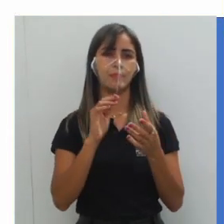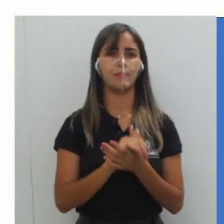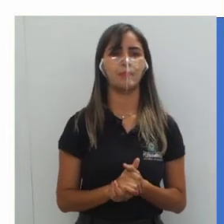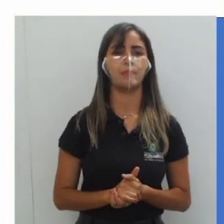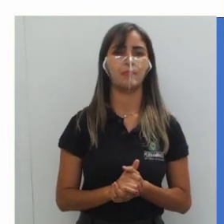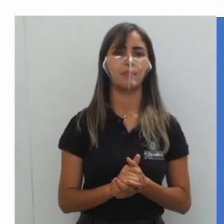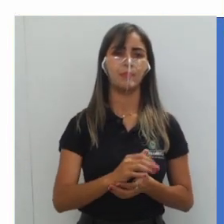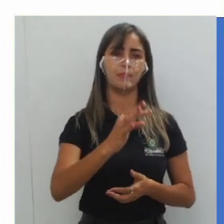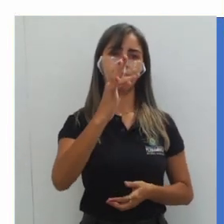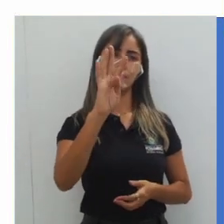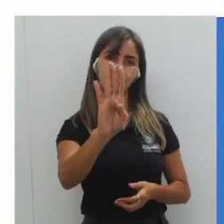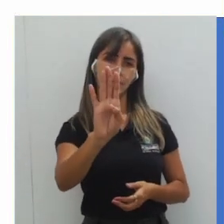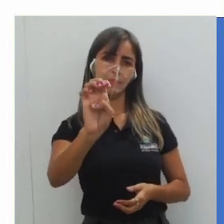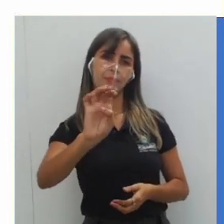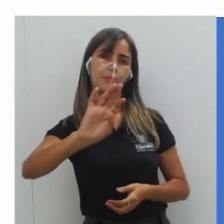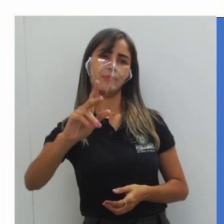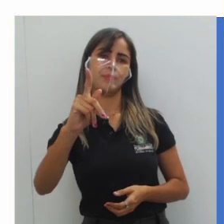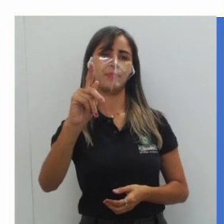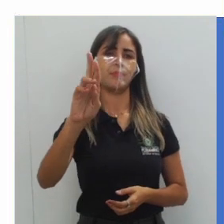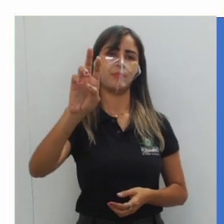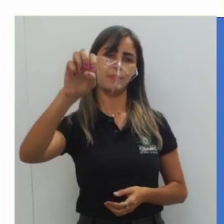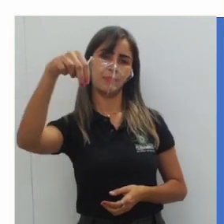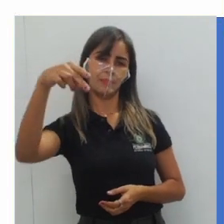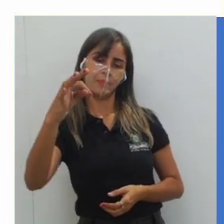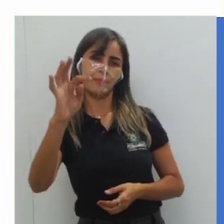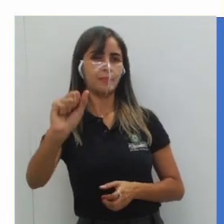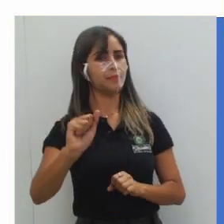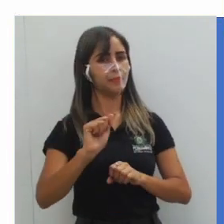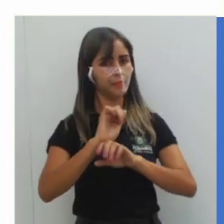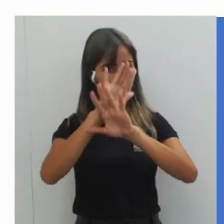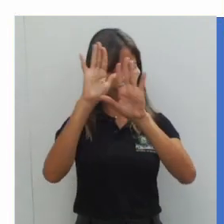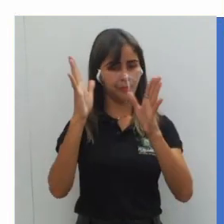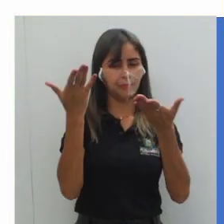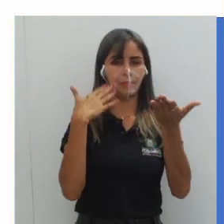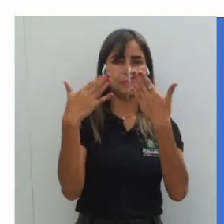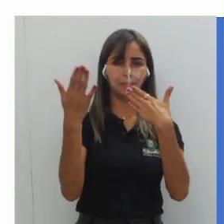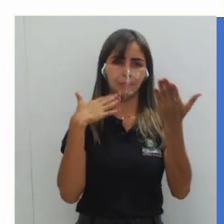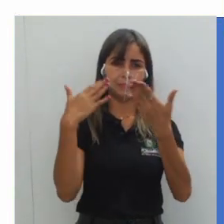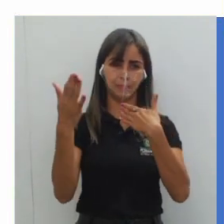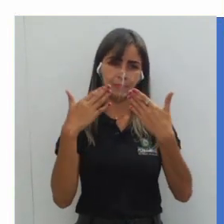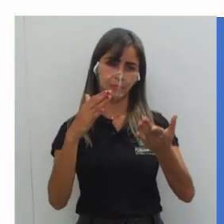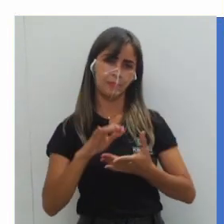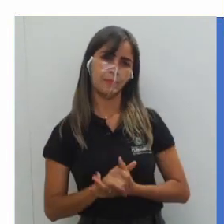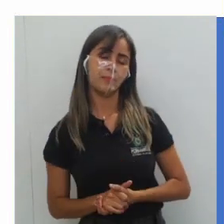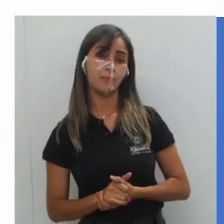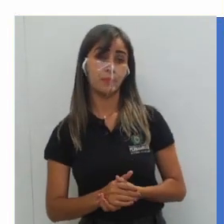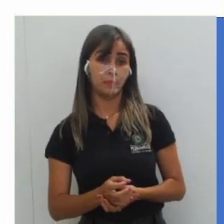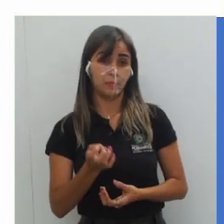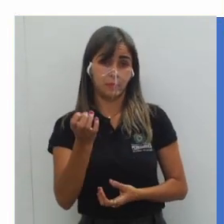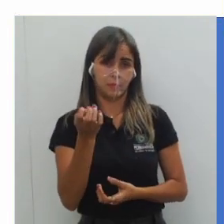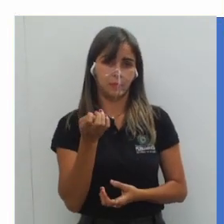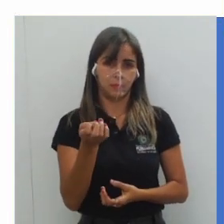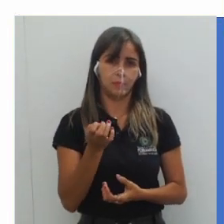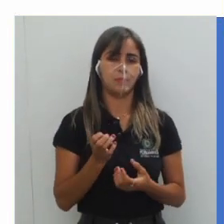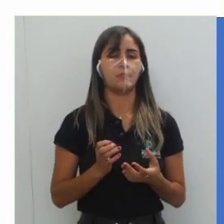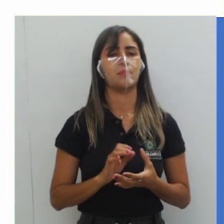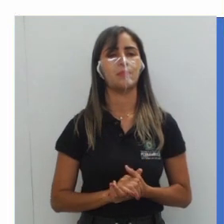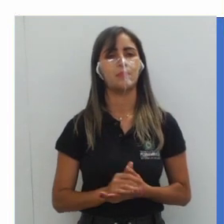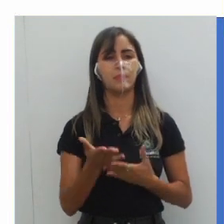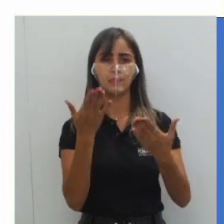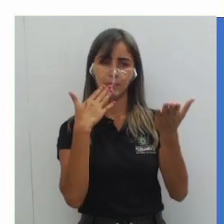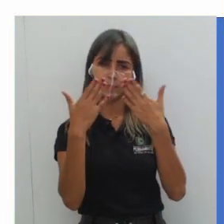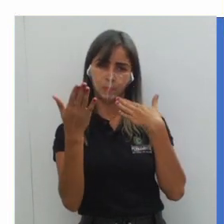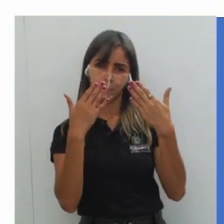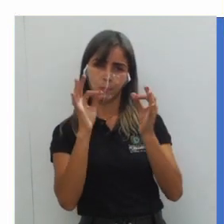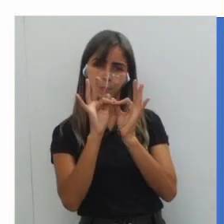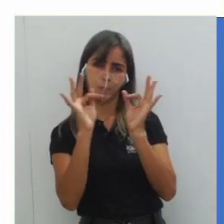forma contraída. E claro, o comparativo, mas a coisa que eu quero comparar, ou a ação que